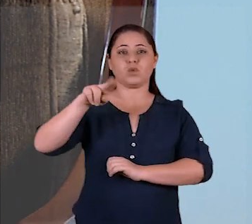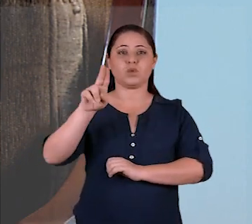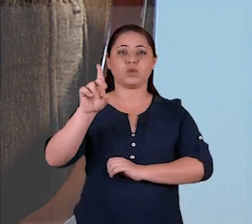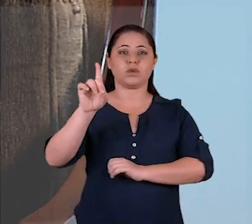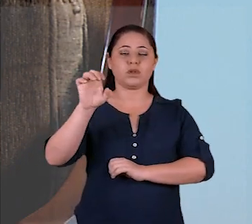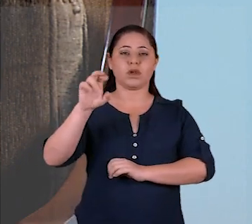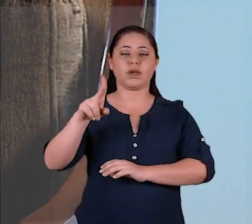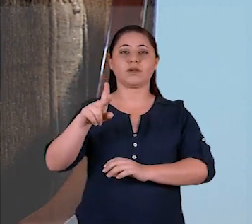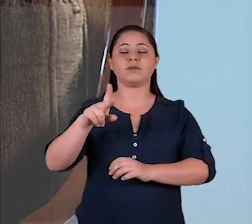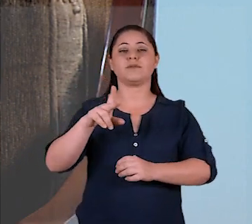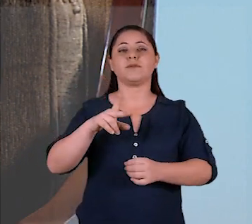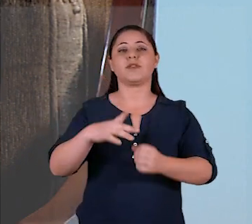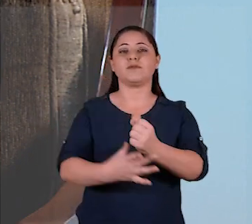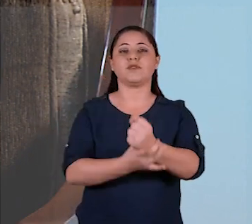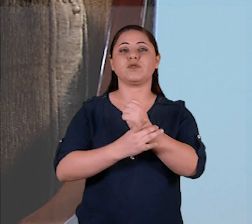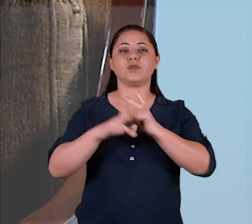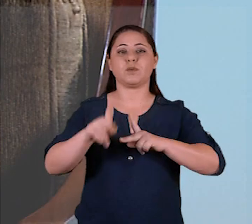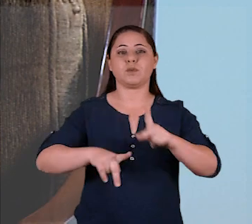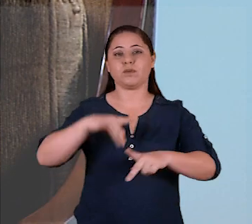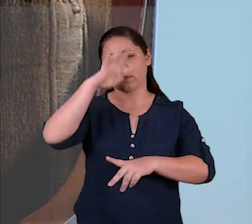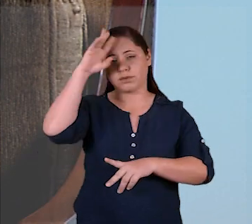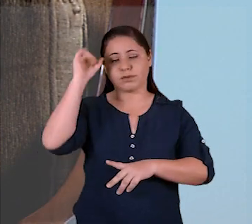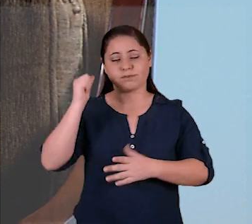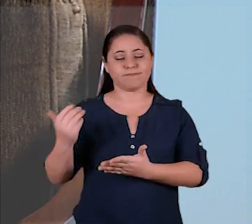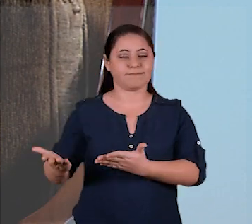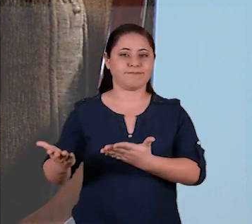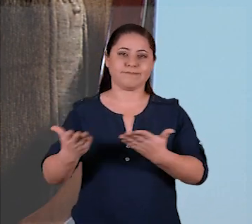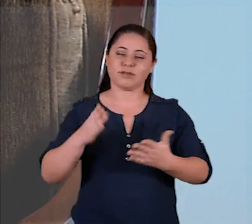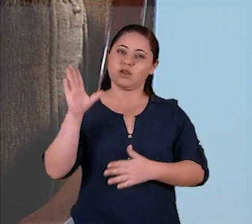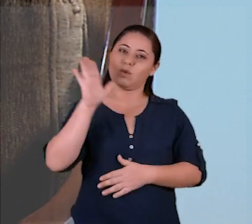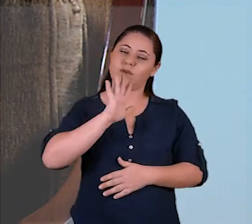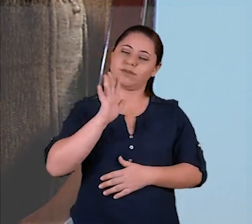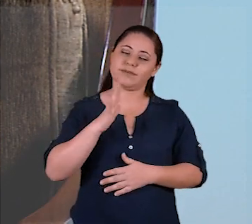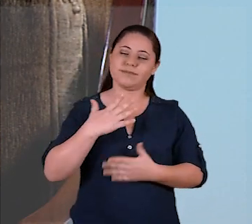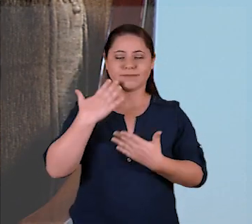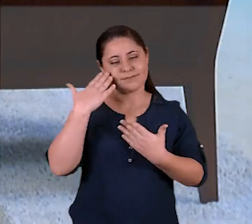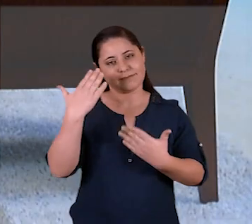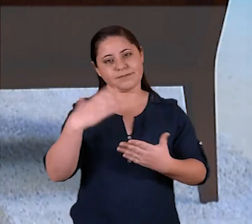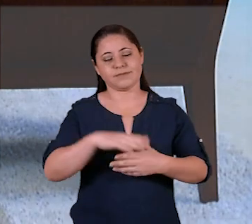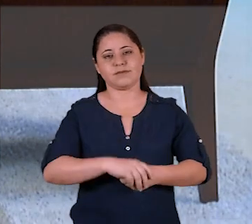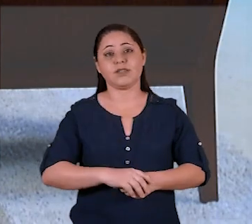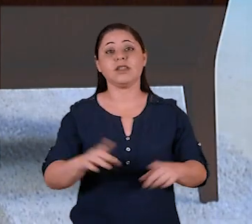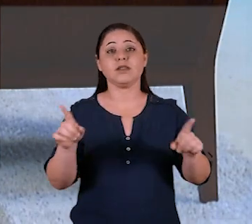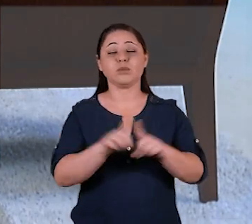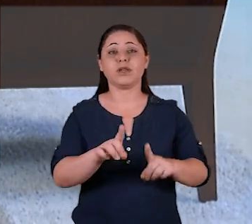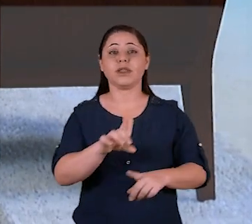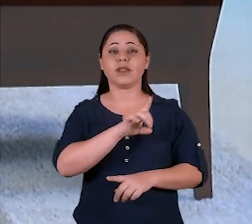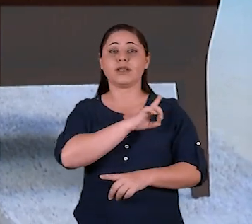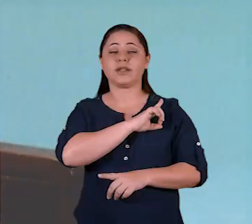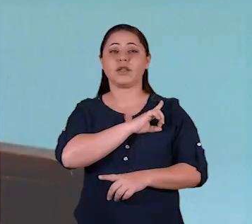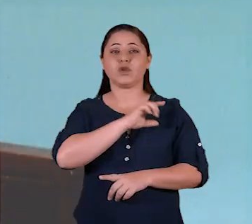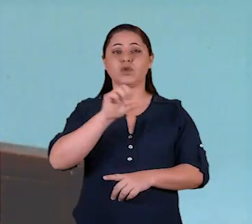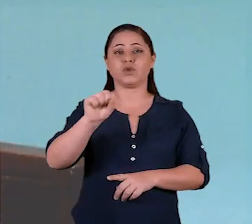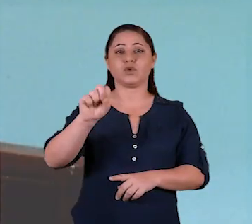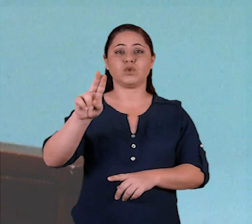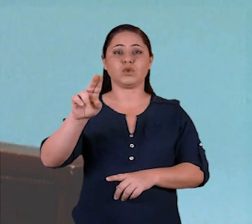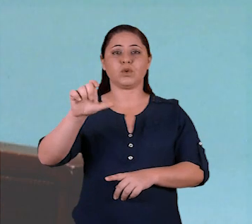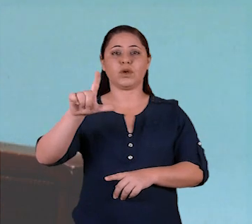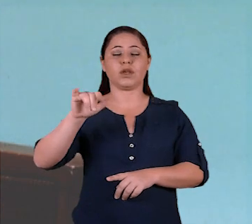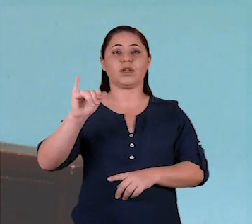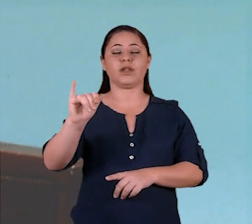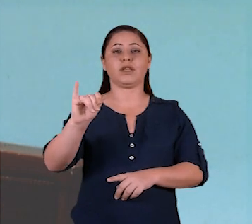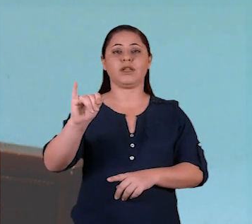da Defensoria Pública de Mato Grosso do Sul. Seja muito bem-vinda. Olá, obrigada. E também a delegada Sueli Araújo